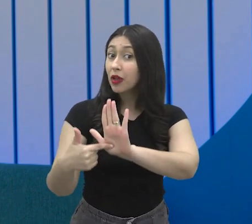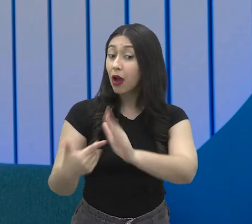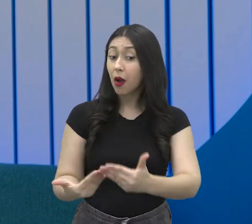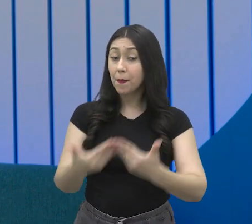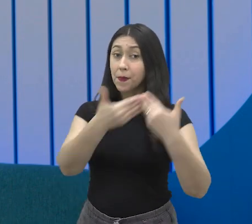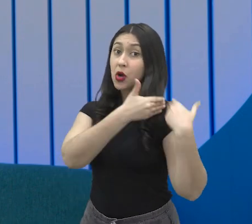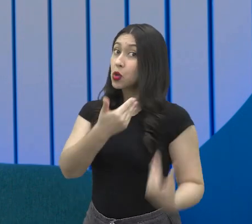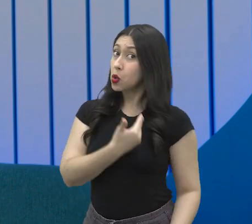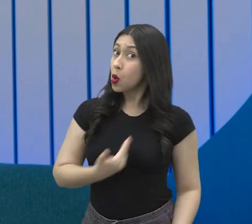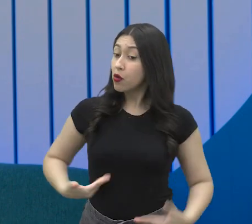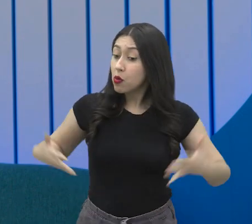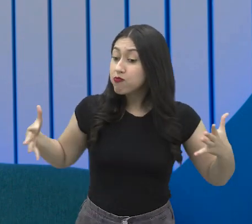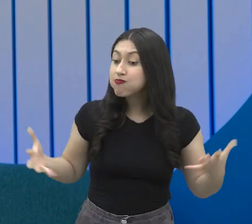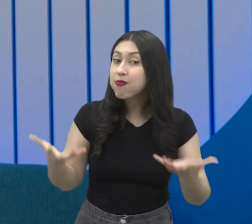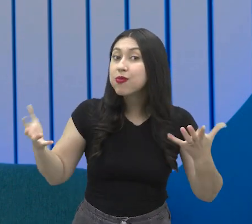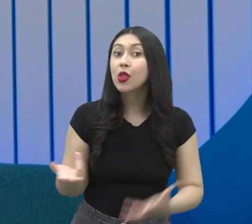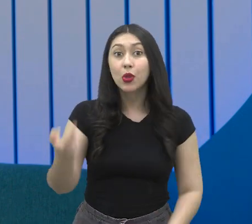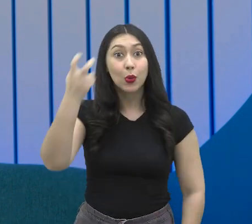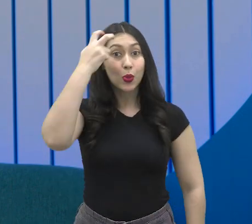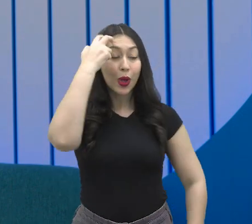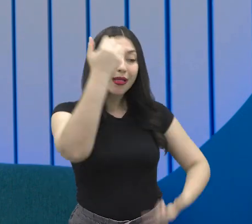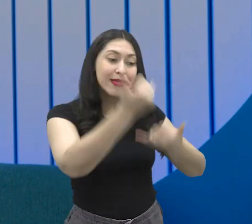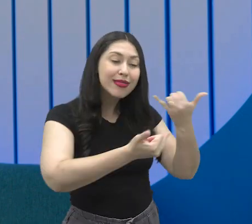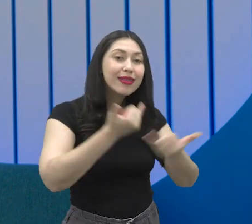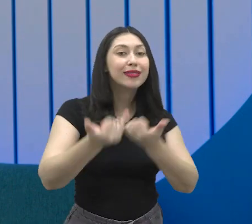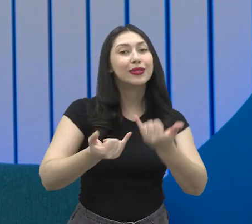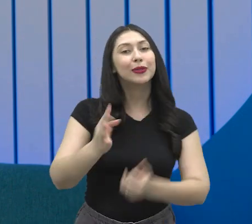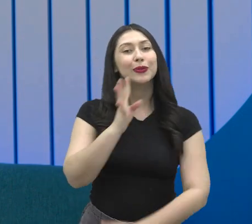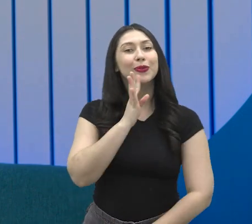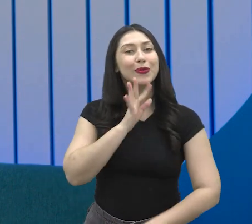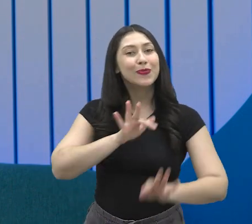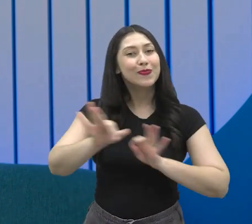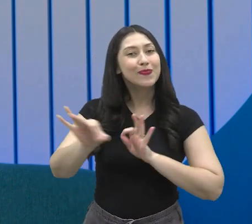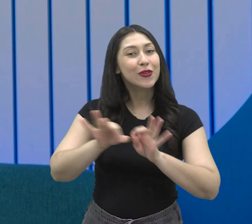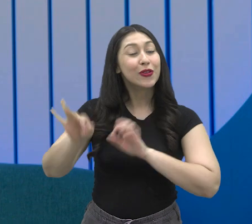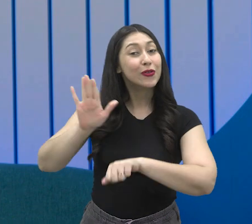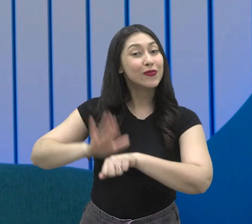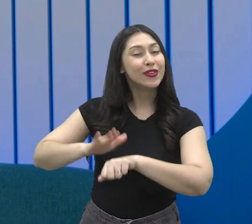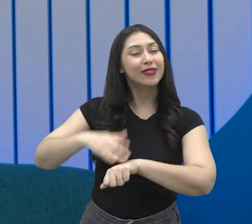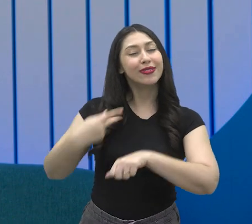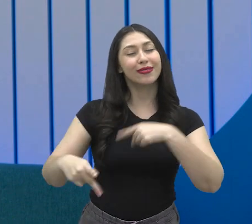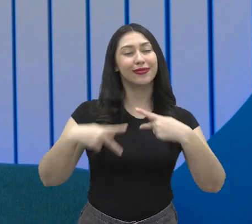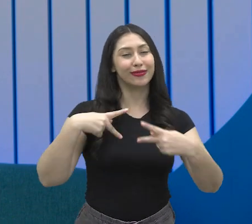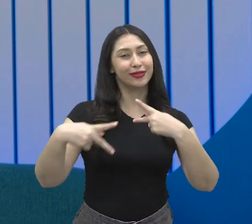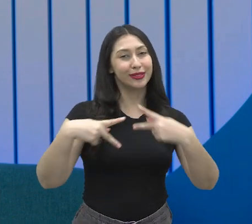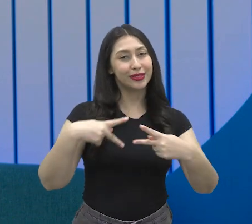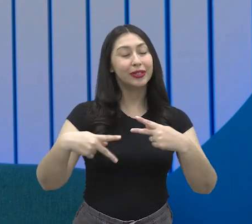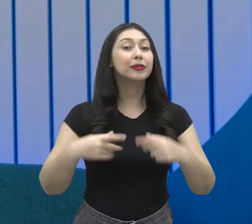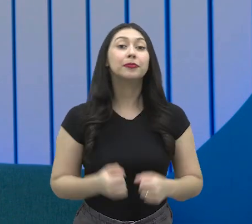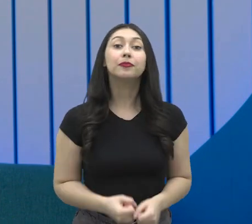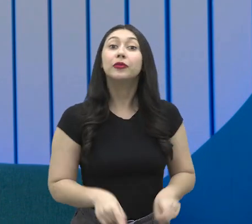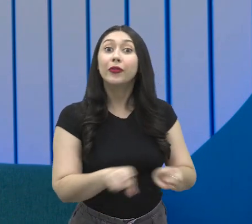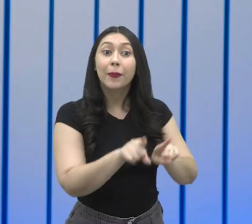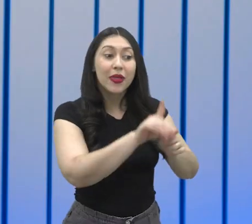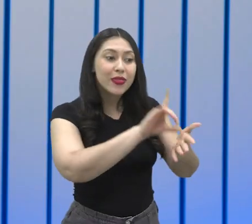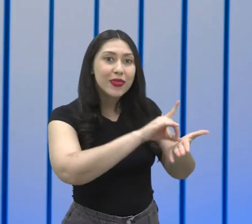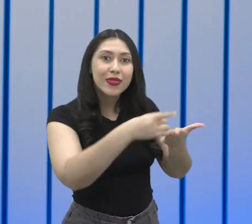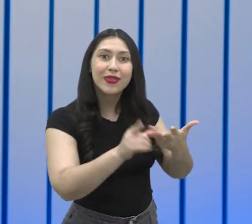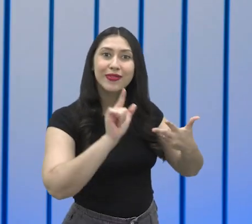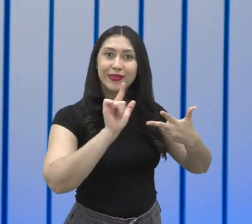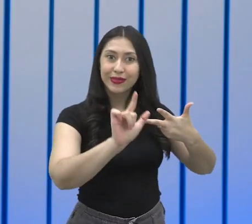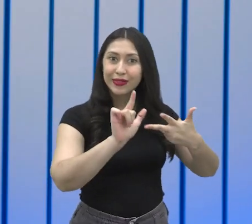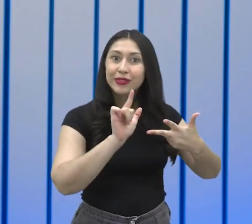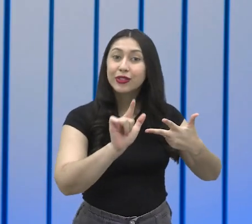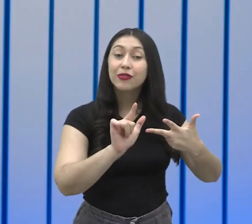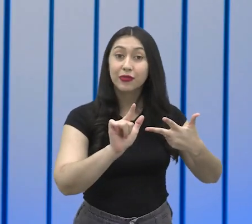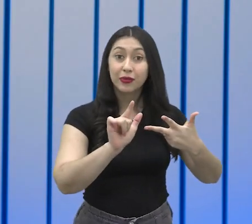do poder público na hora de promover cultura e lazer e conhecer os projetos realizados aqui em São José. Tem ainda o